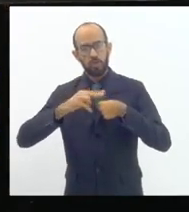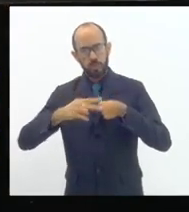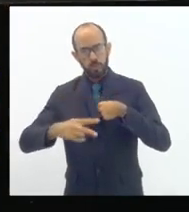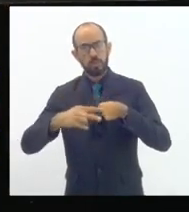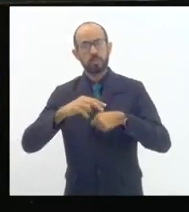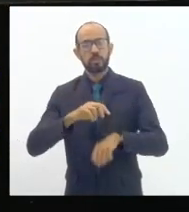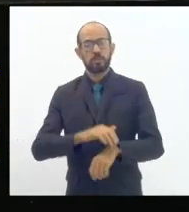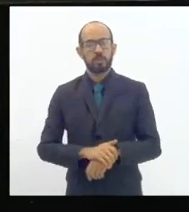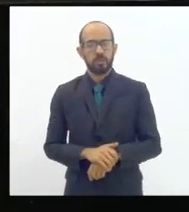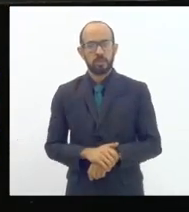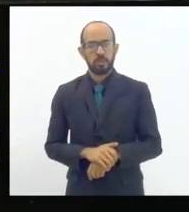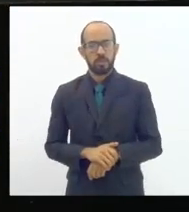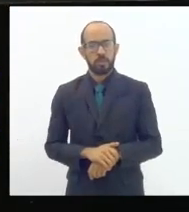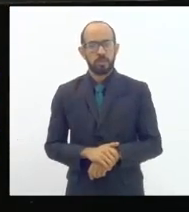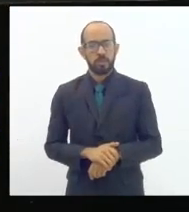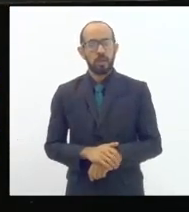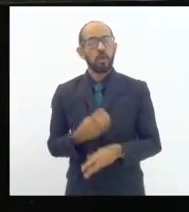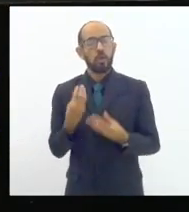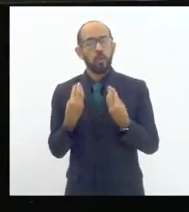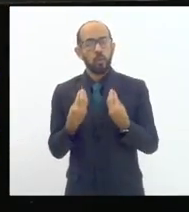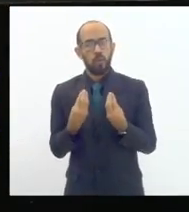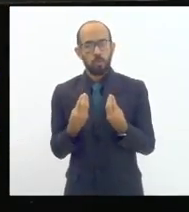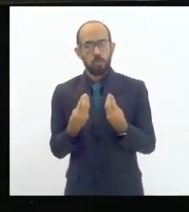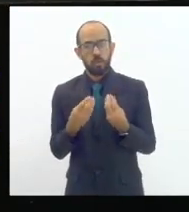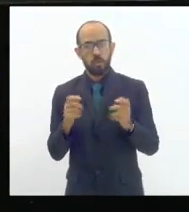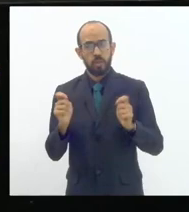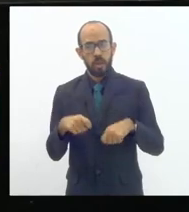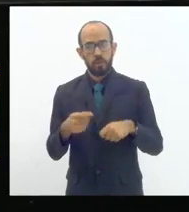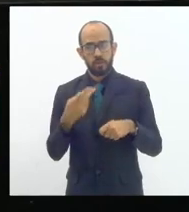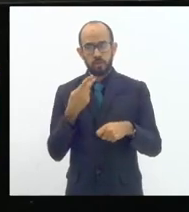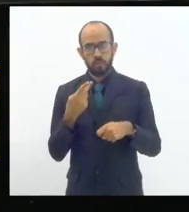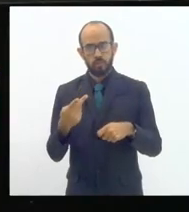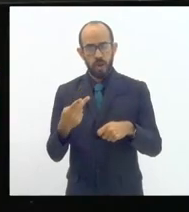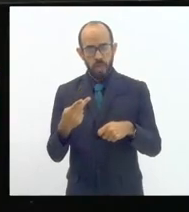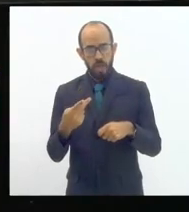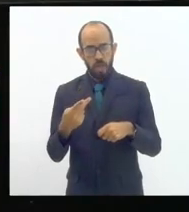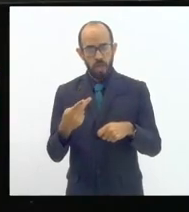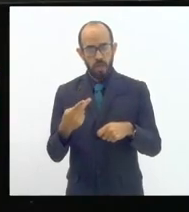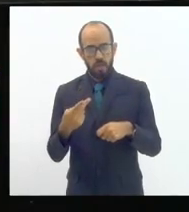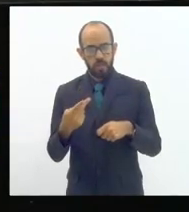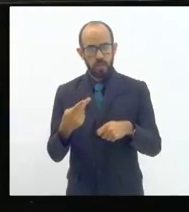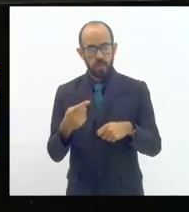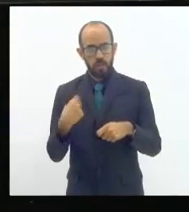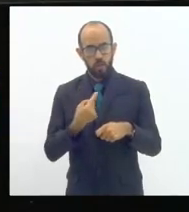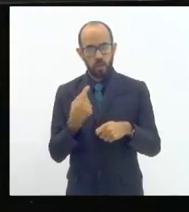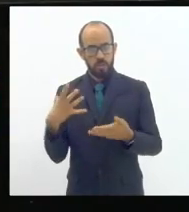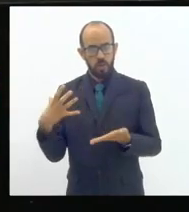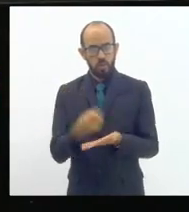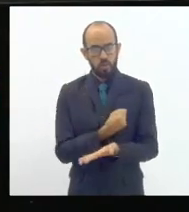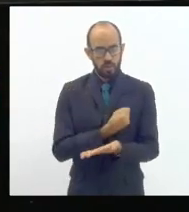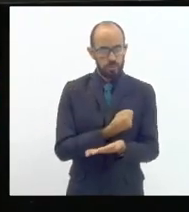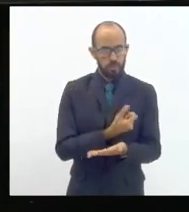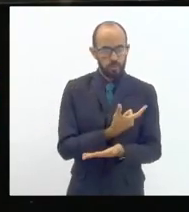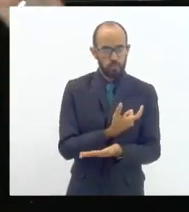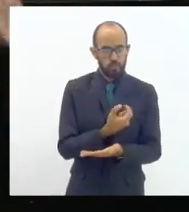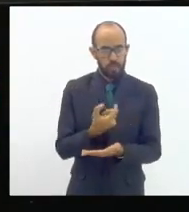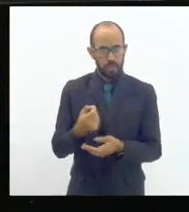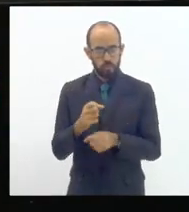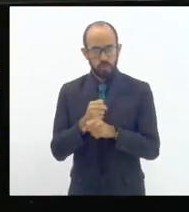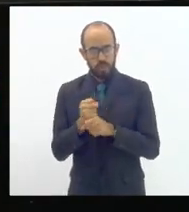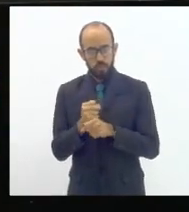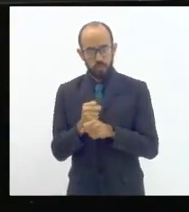O que que nós podemos dizer? Temos este legado de 200 anos por conta